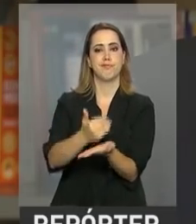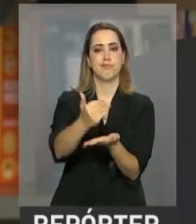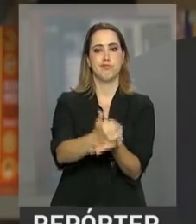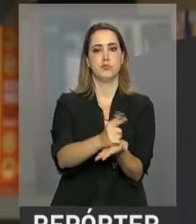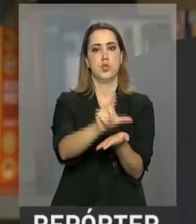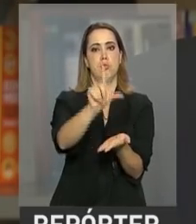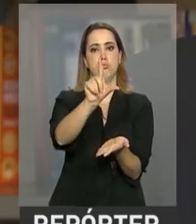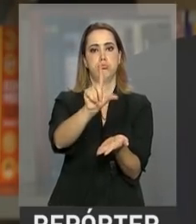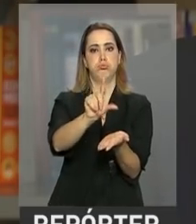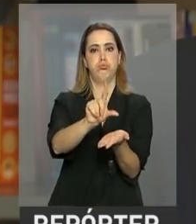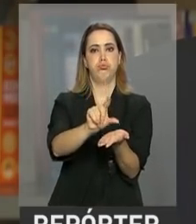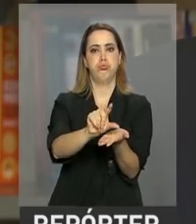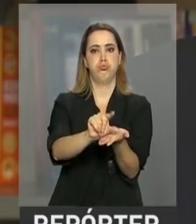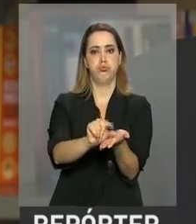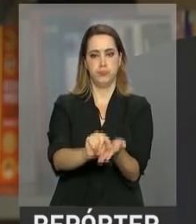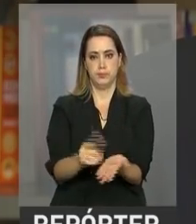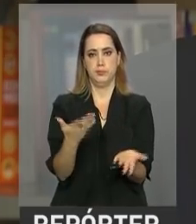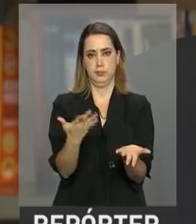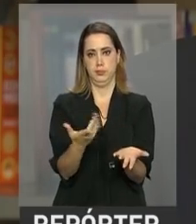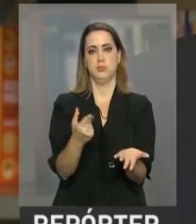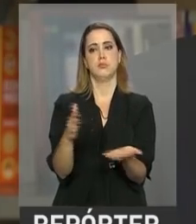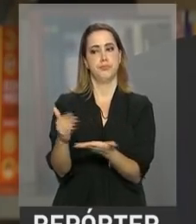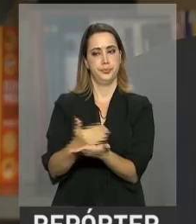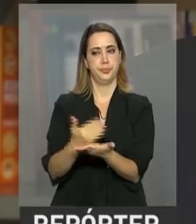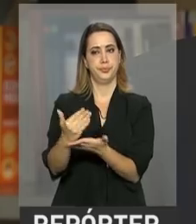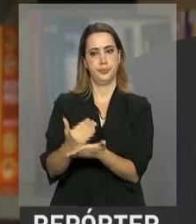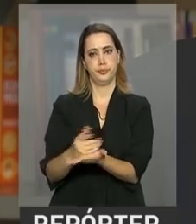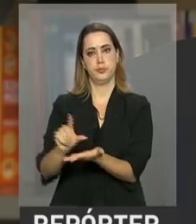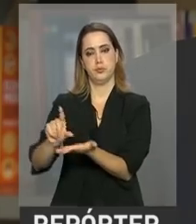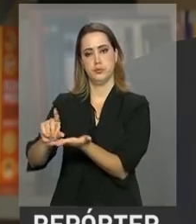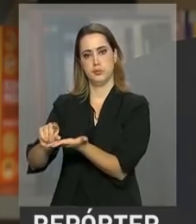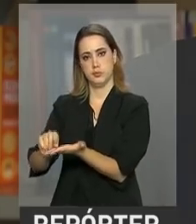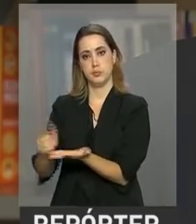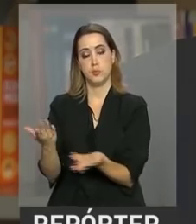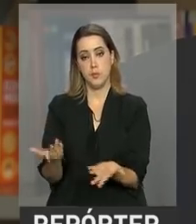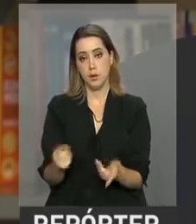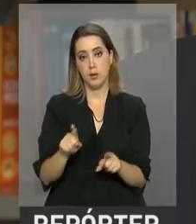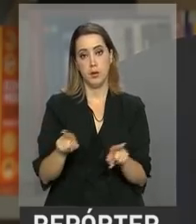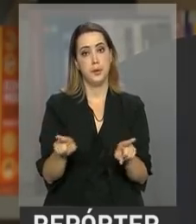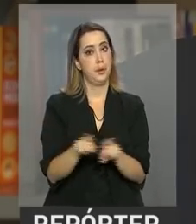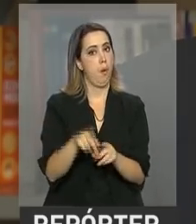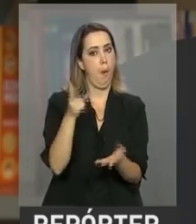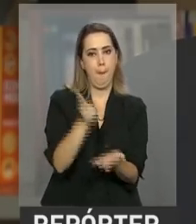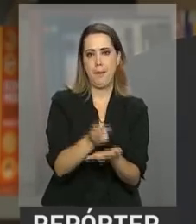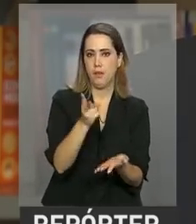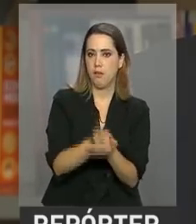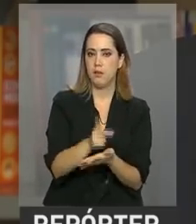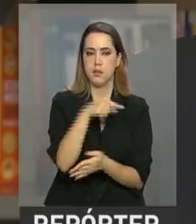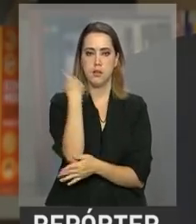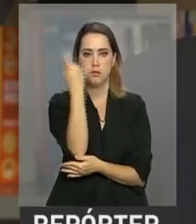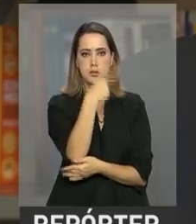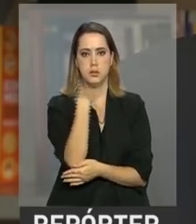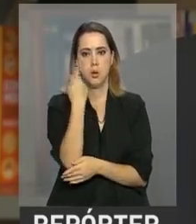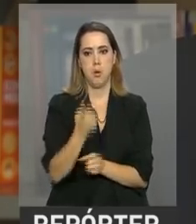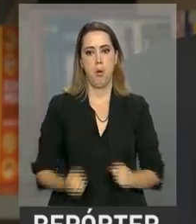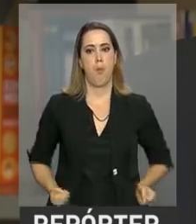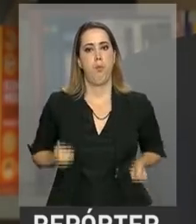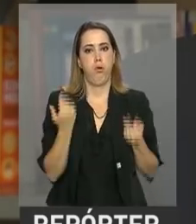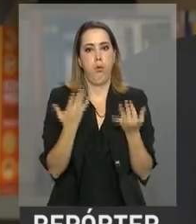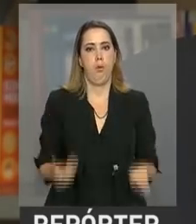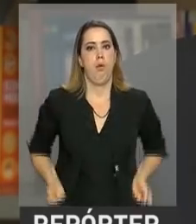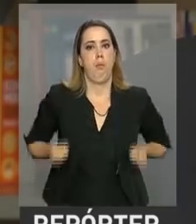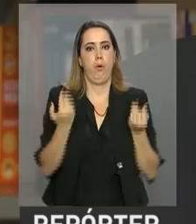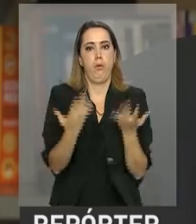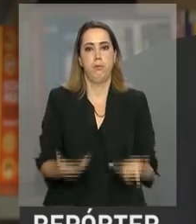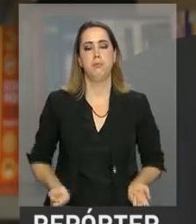né, caiu, né, a proporção de receita dos estados. Ao mesmo tempo, a dinâmica das despesas foram